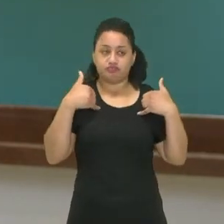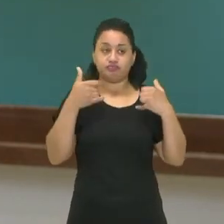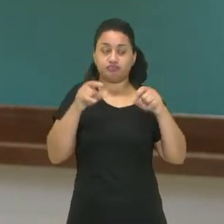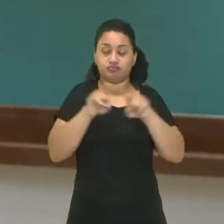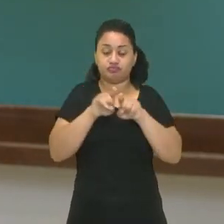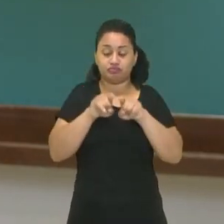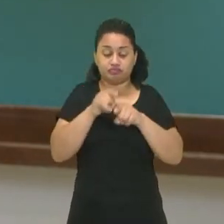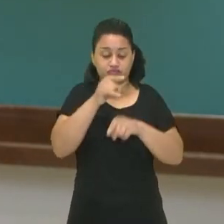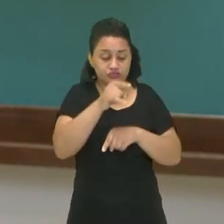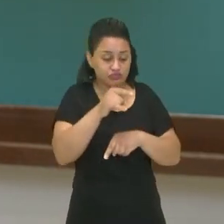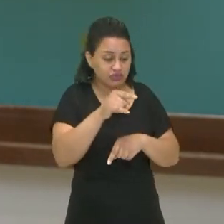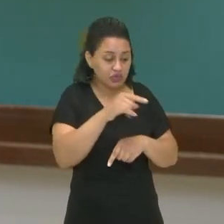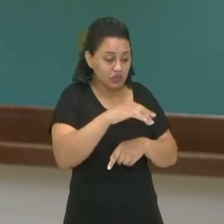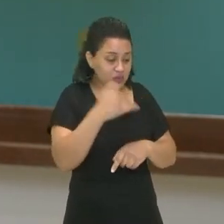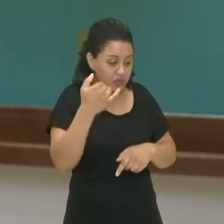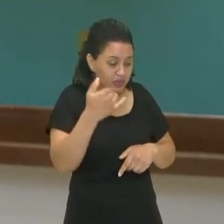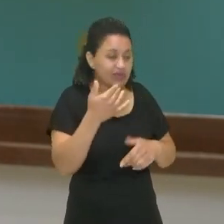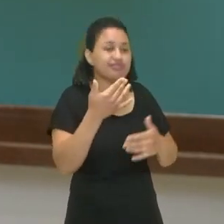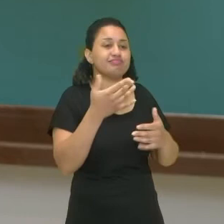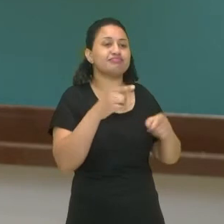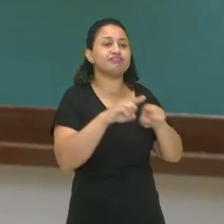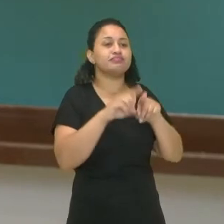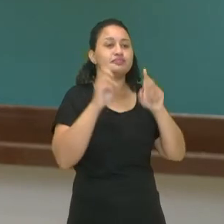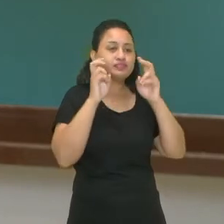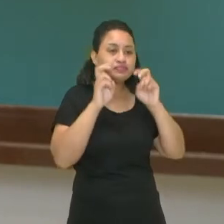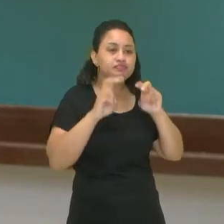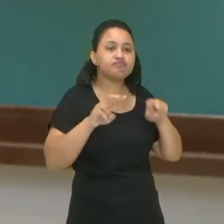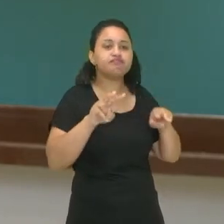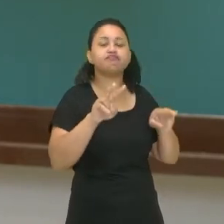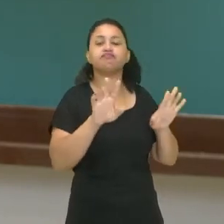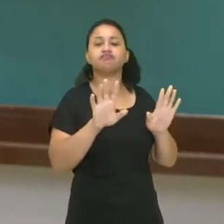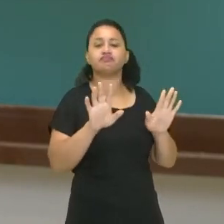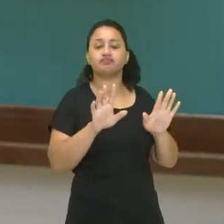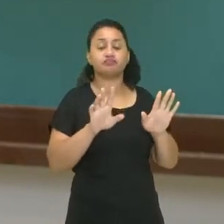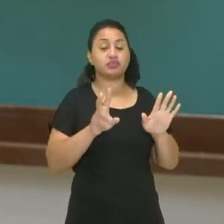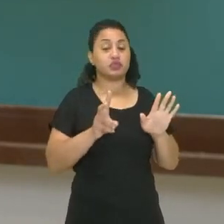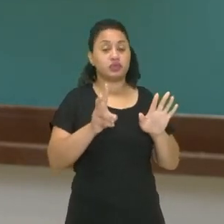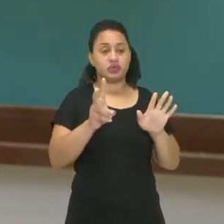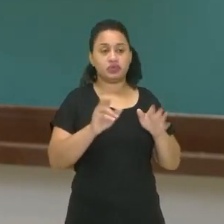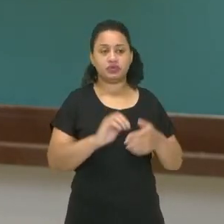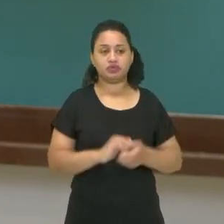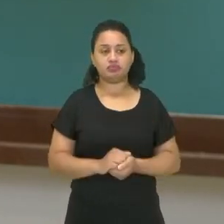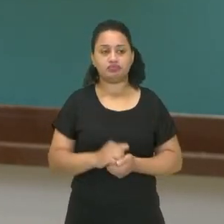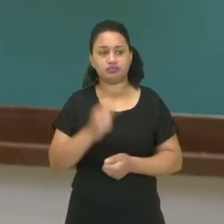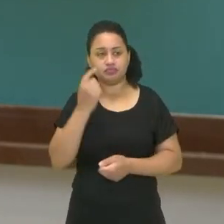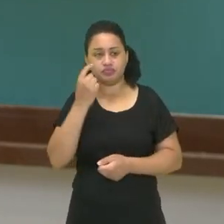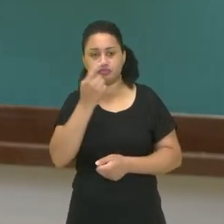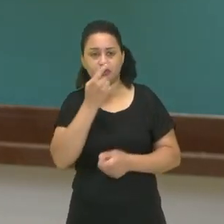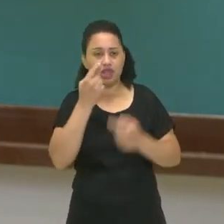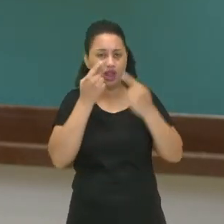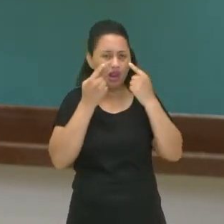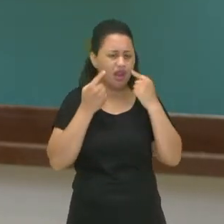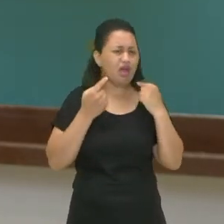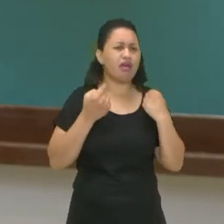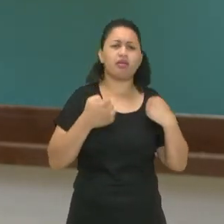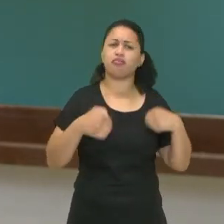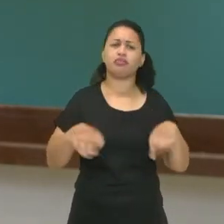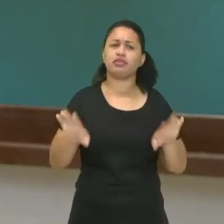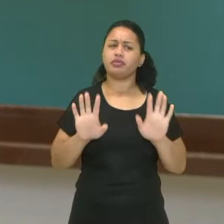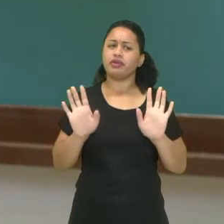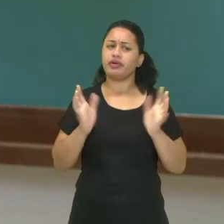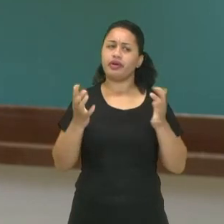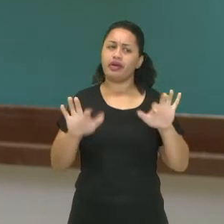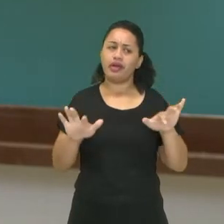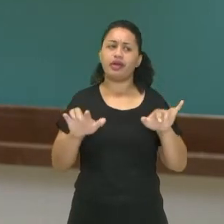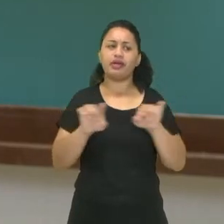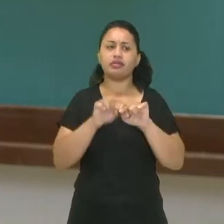de um morto, o mesmo olhar sobrecenho austero. Em teus olhos não quero a lágrima, não quero em tua boca